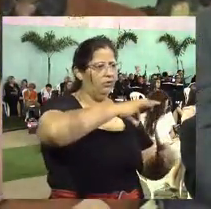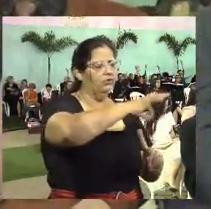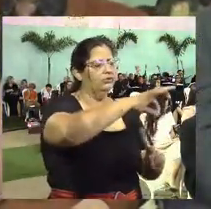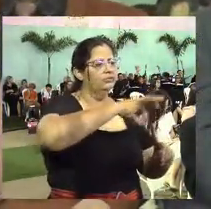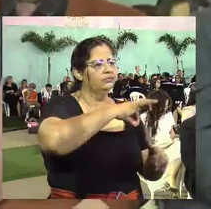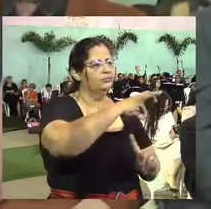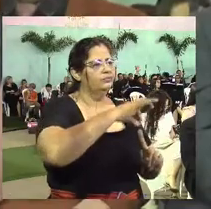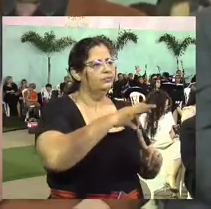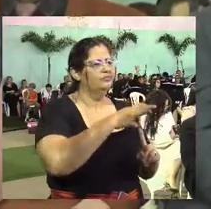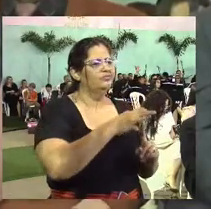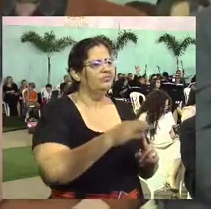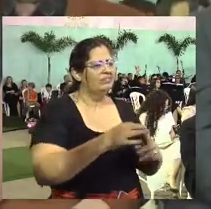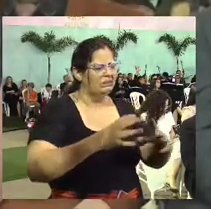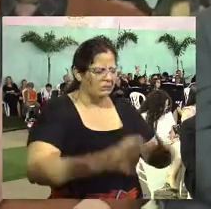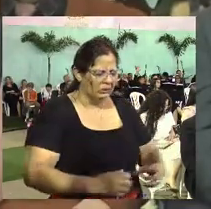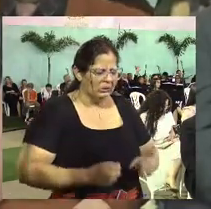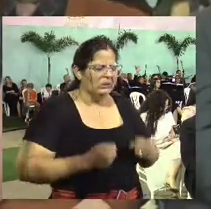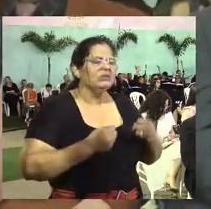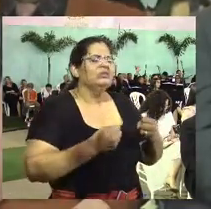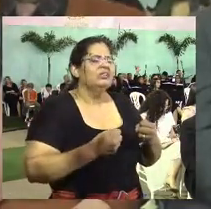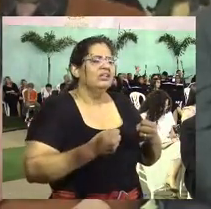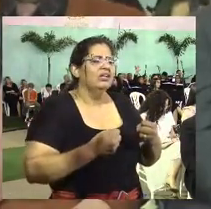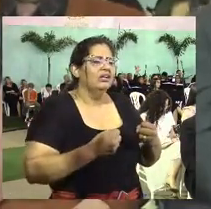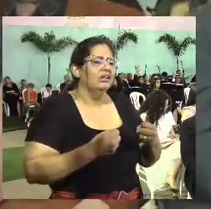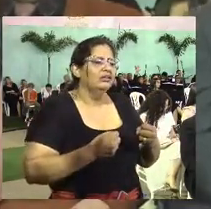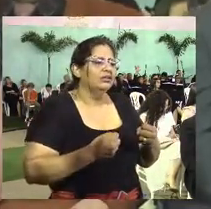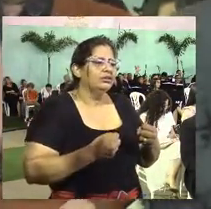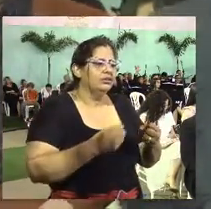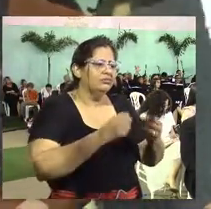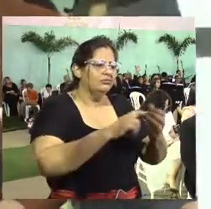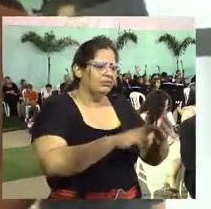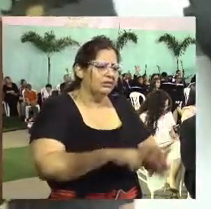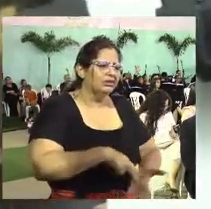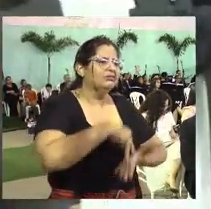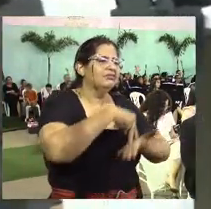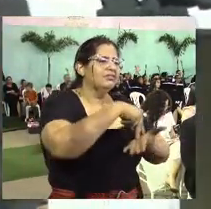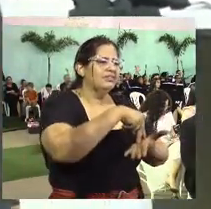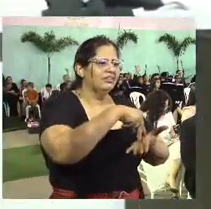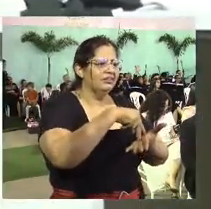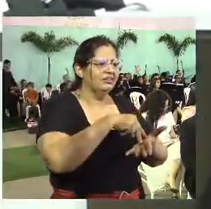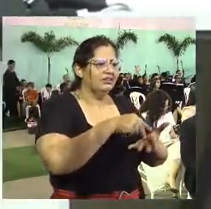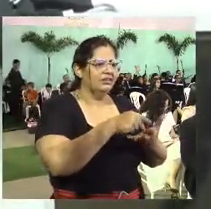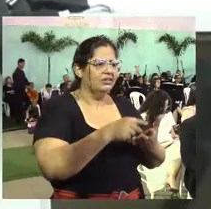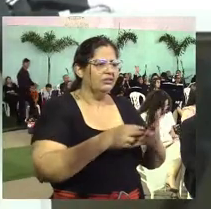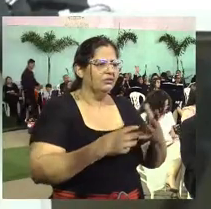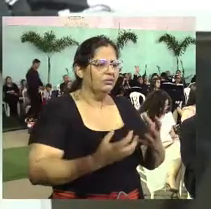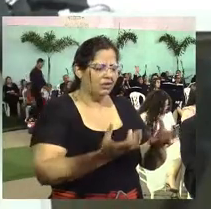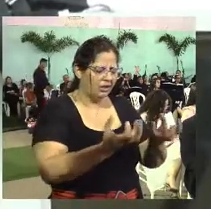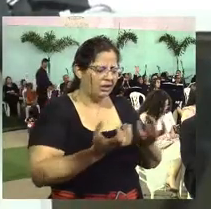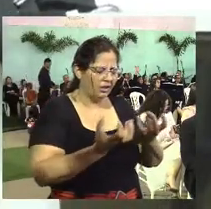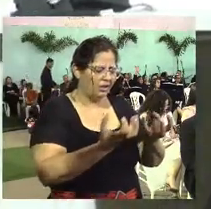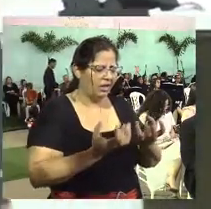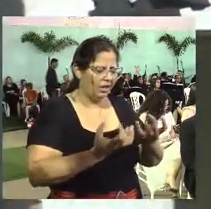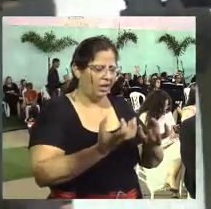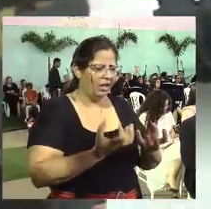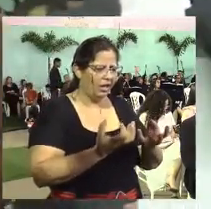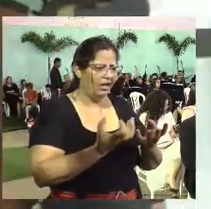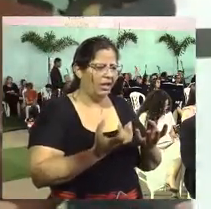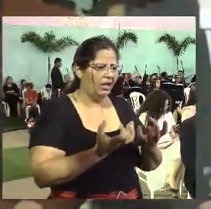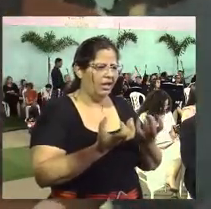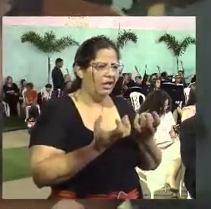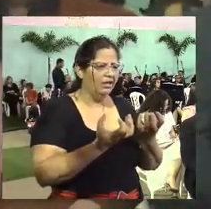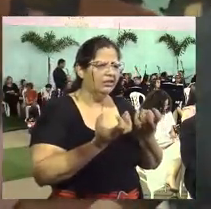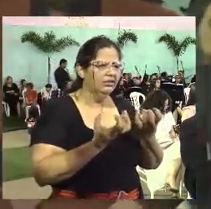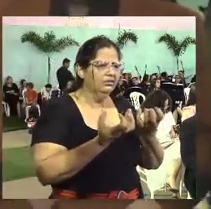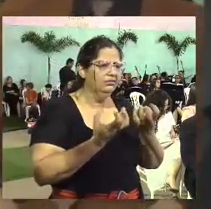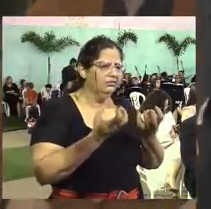incendeia Pai me dá coragem me dá ânimo me las loucura por ganhar almas senhor ganhar almas